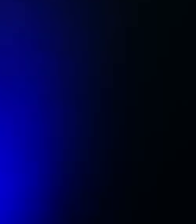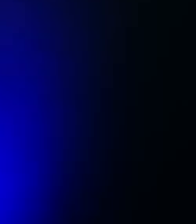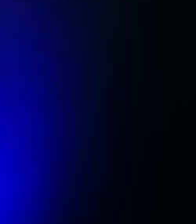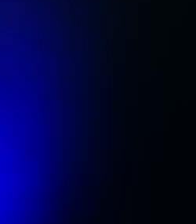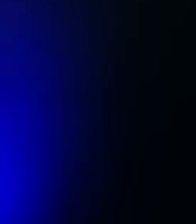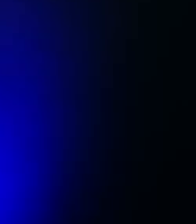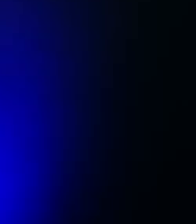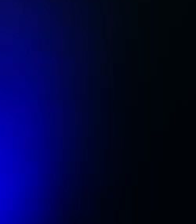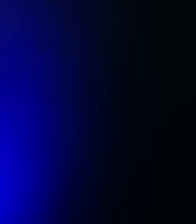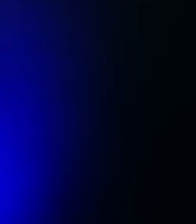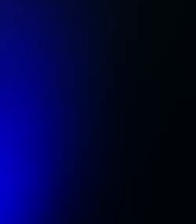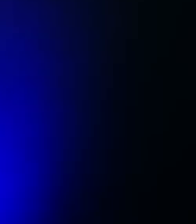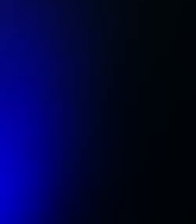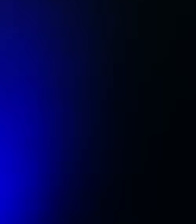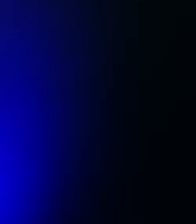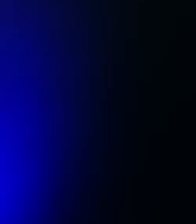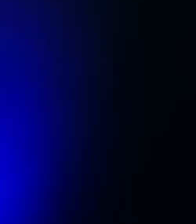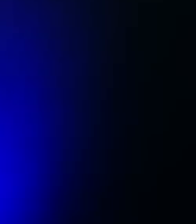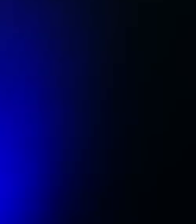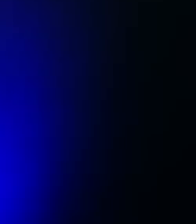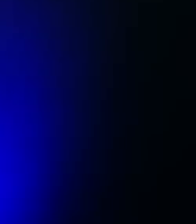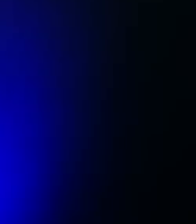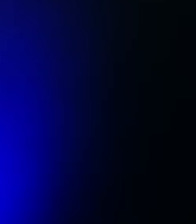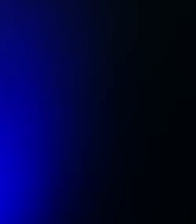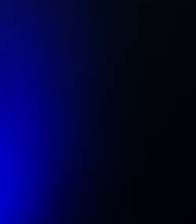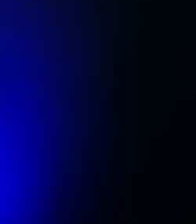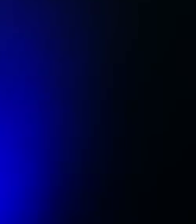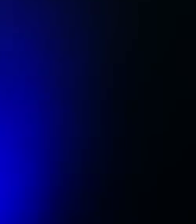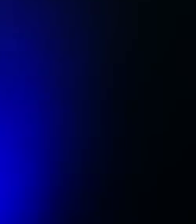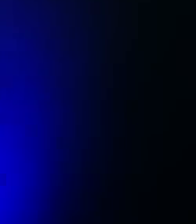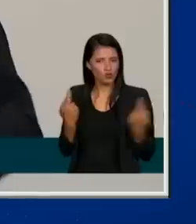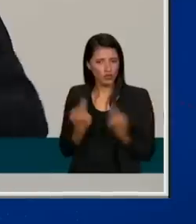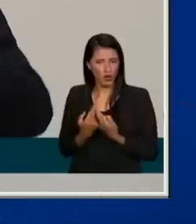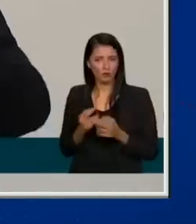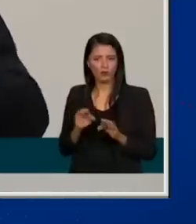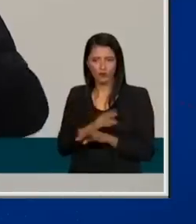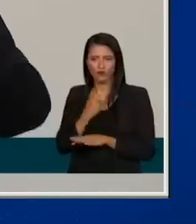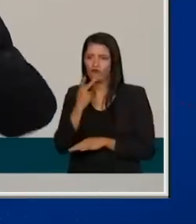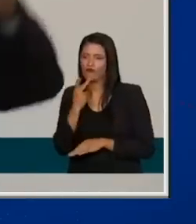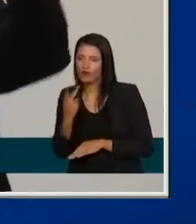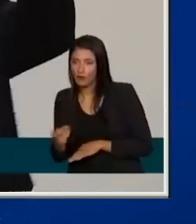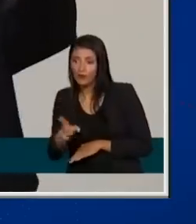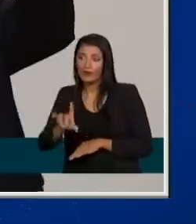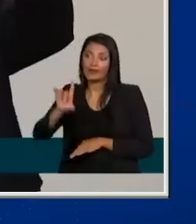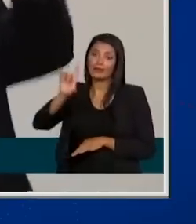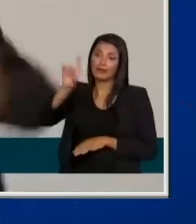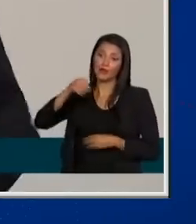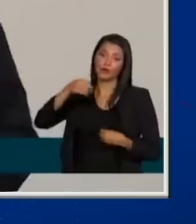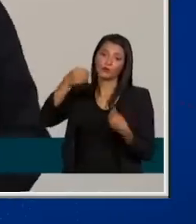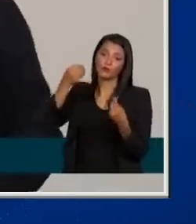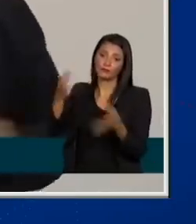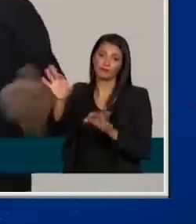o Dino tende a tratar certos temas sérios com deboche Não é a primeira vez